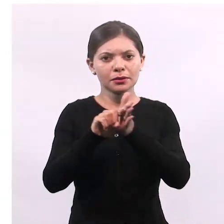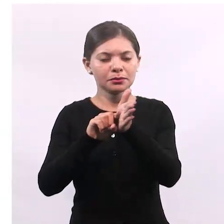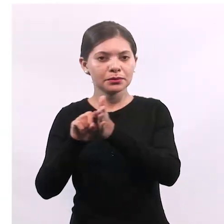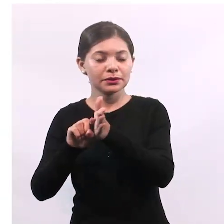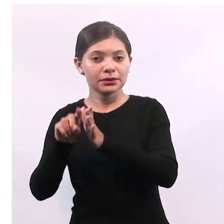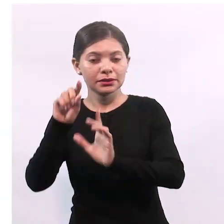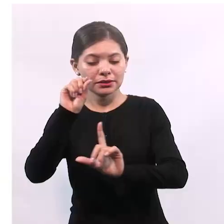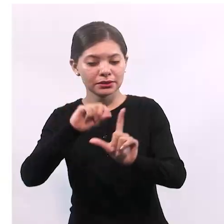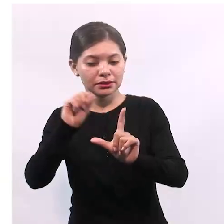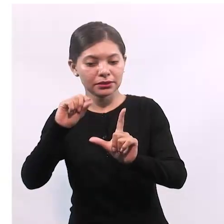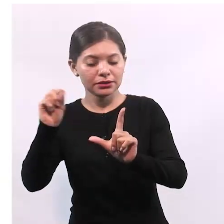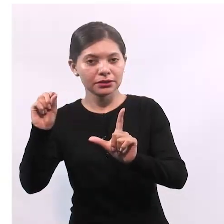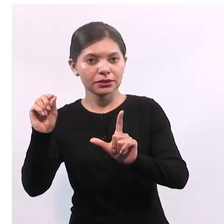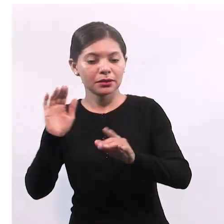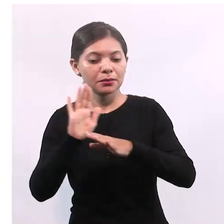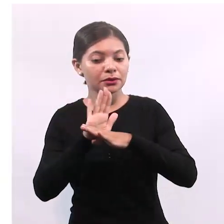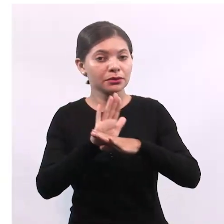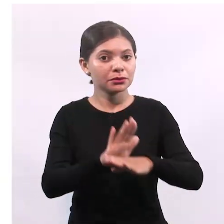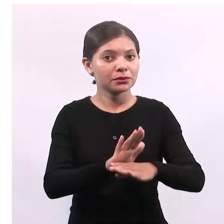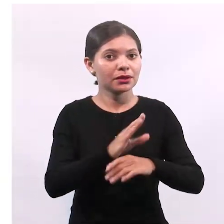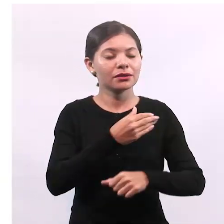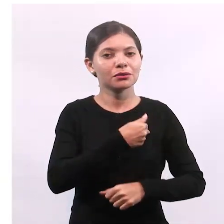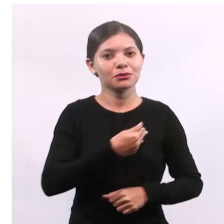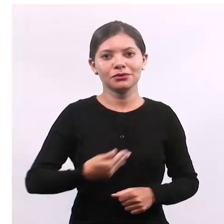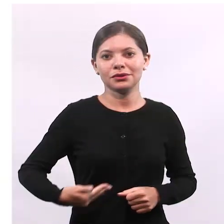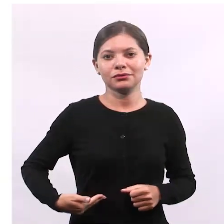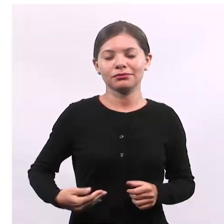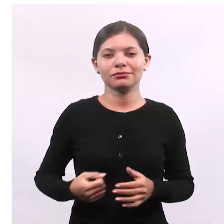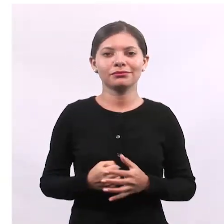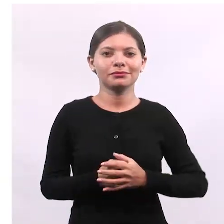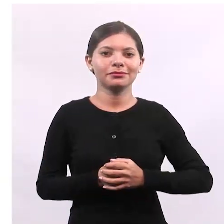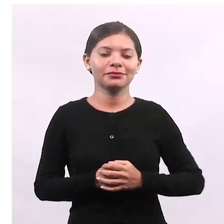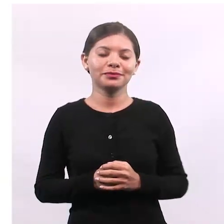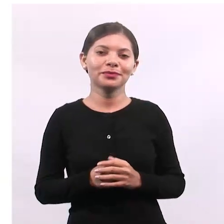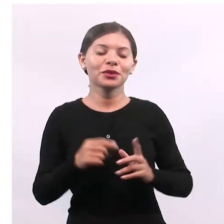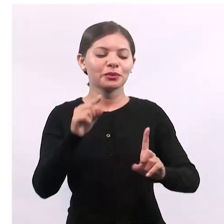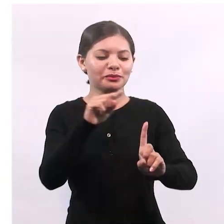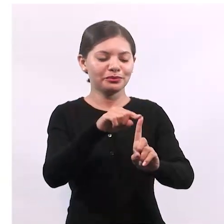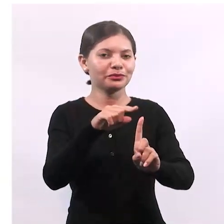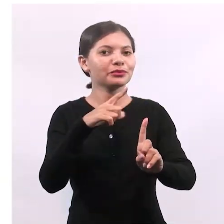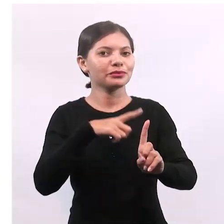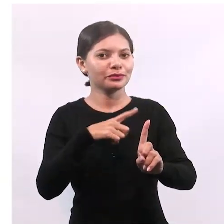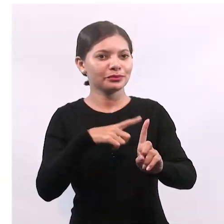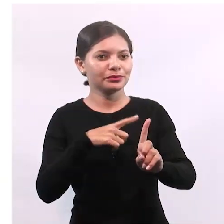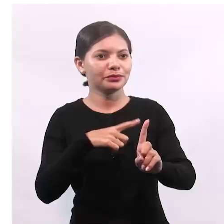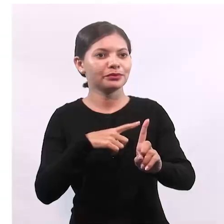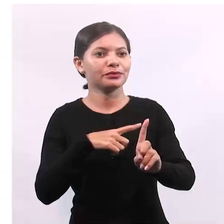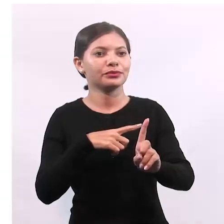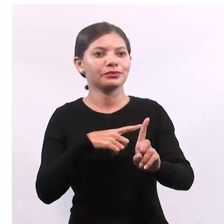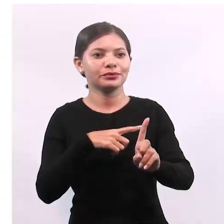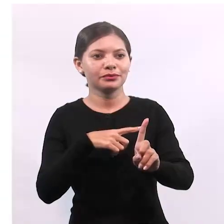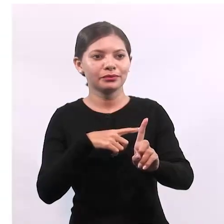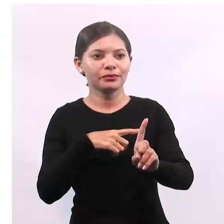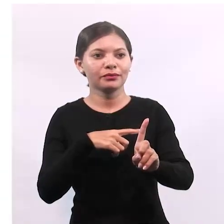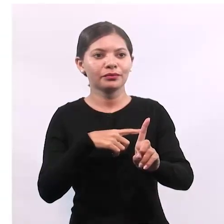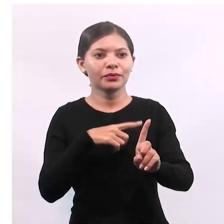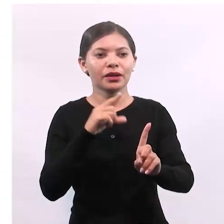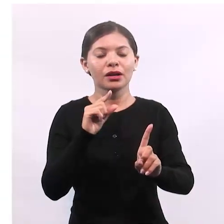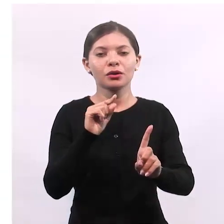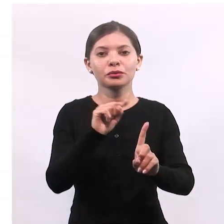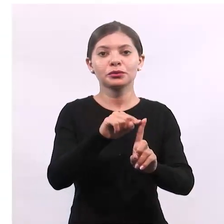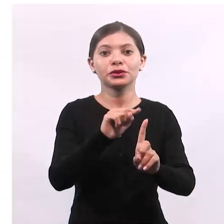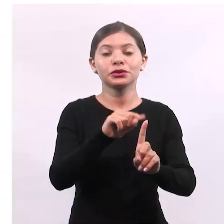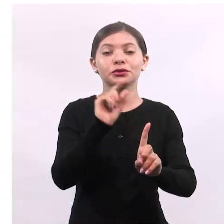atender essas demandas do governo Então tem um objetivo Tem uma função essa função é